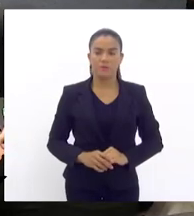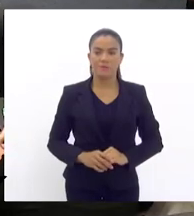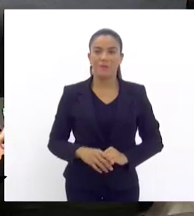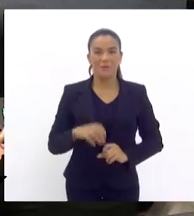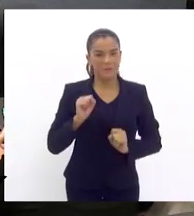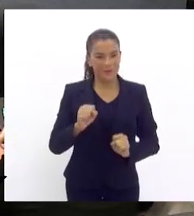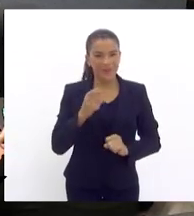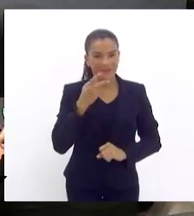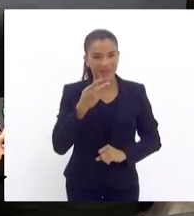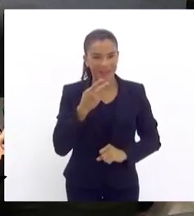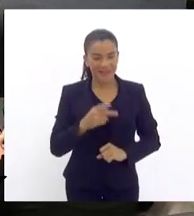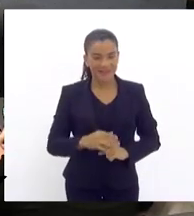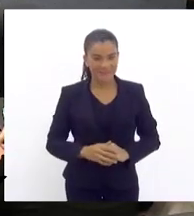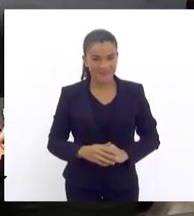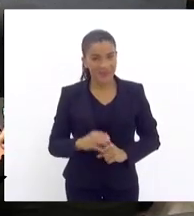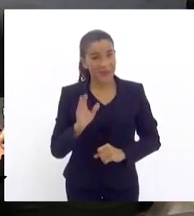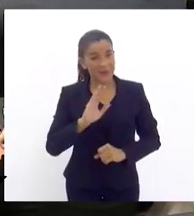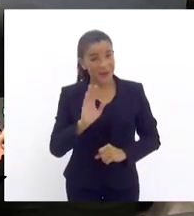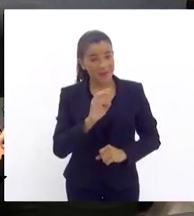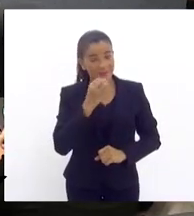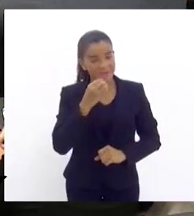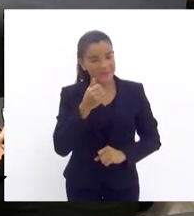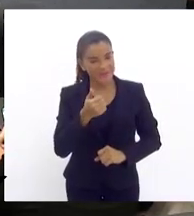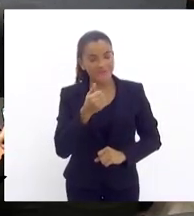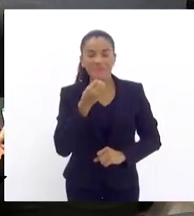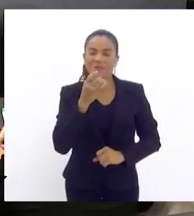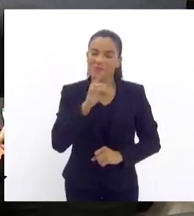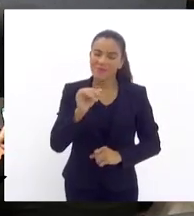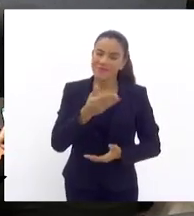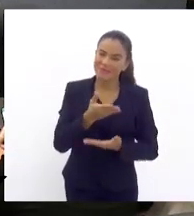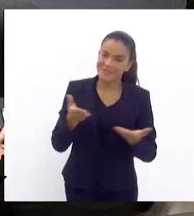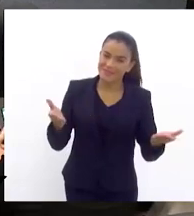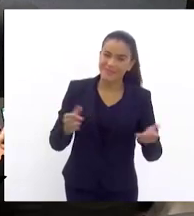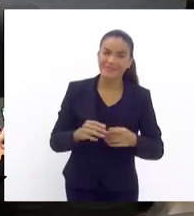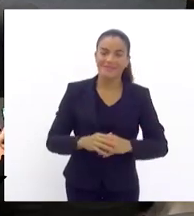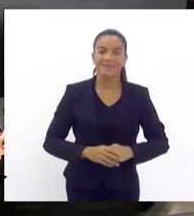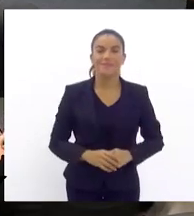Pode falar, por favor. Olá, tudo bem? Tudo bem, Carolina. Bom dia para todos.